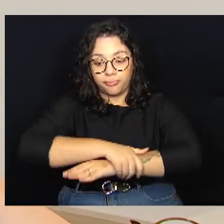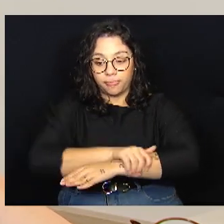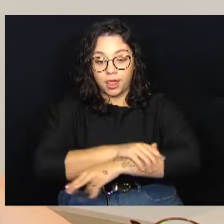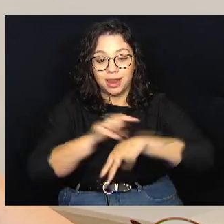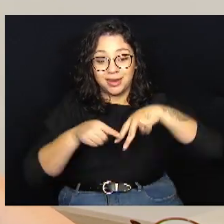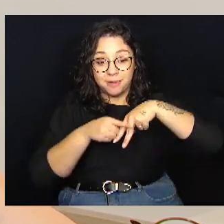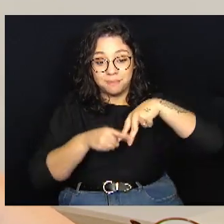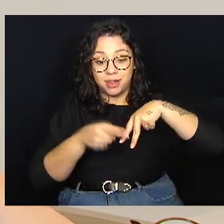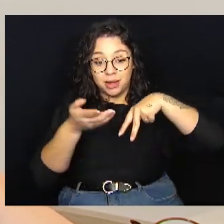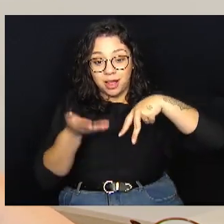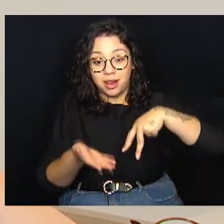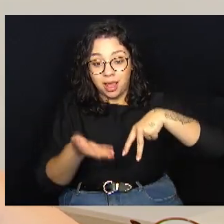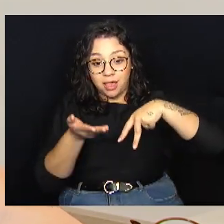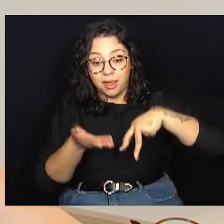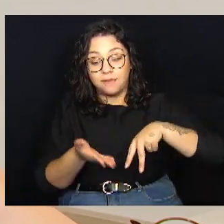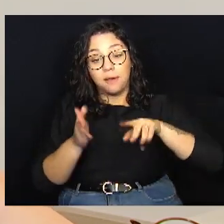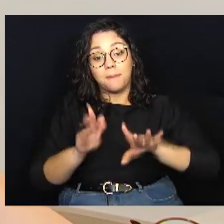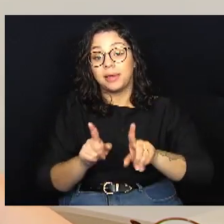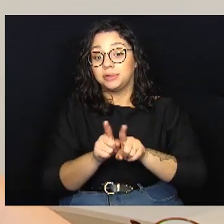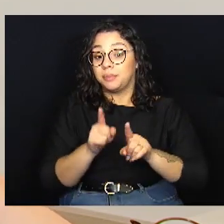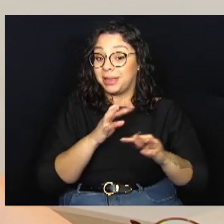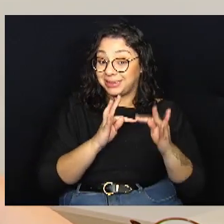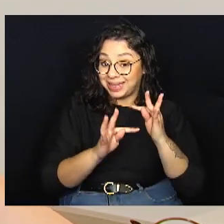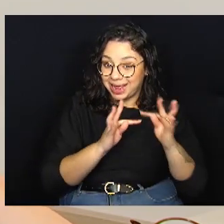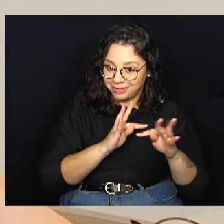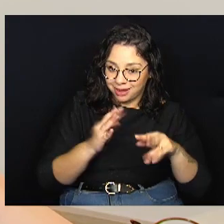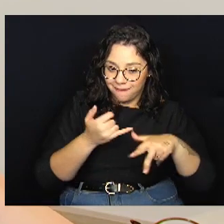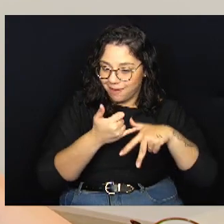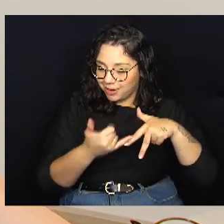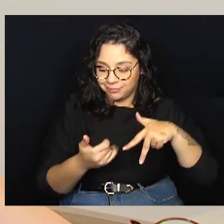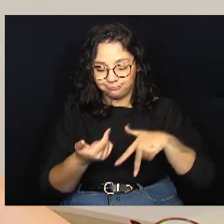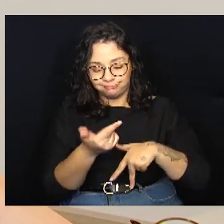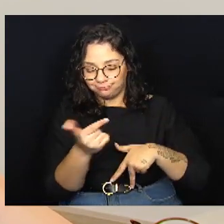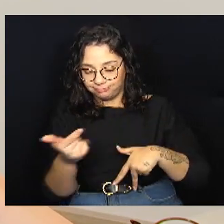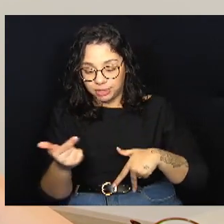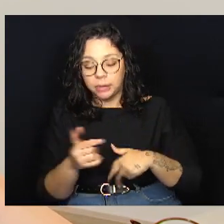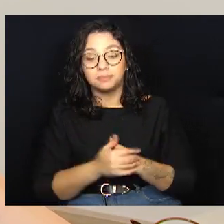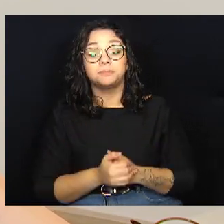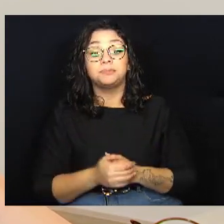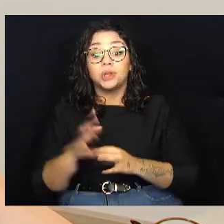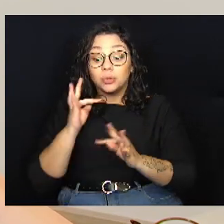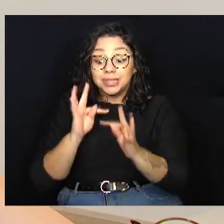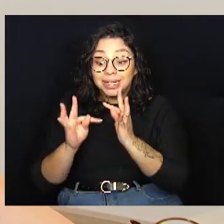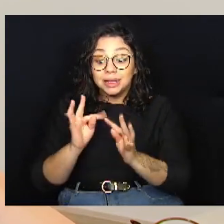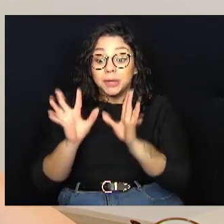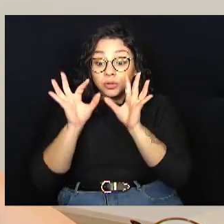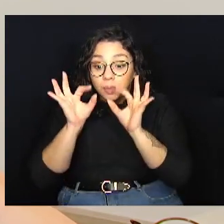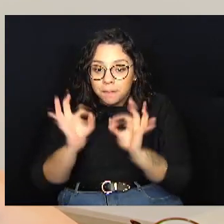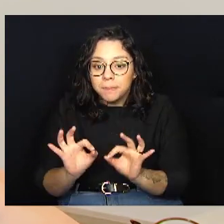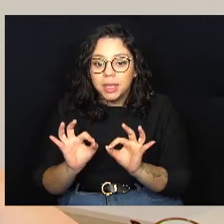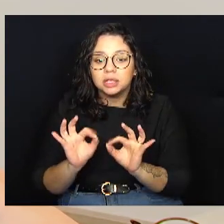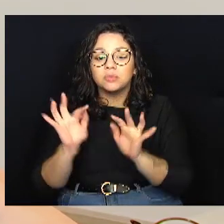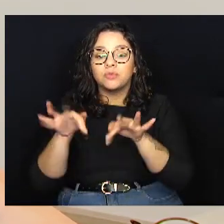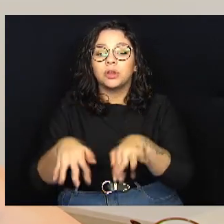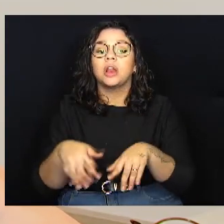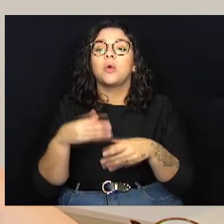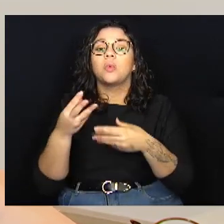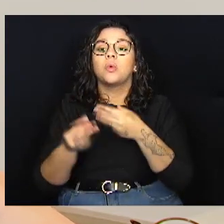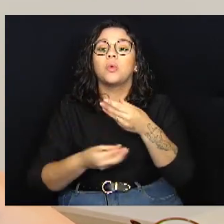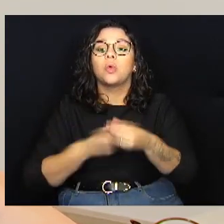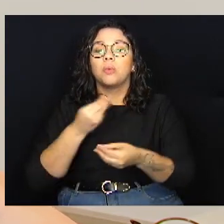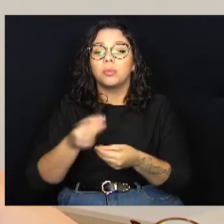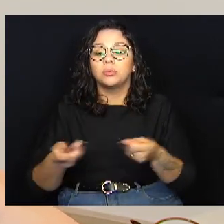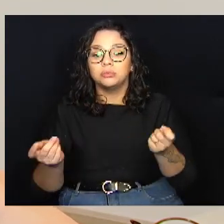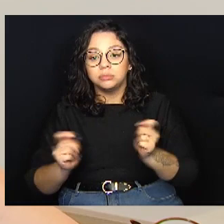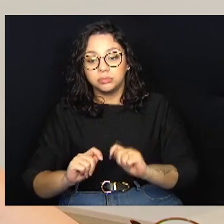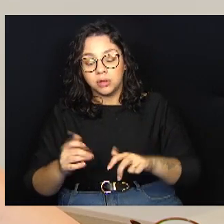de conforto, de perna mais leve, mas ele também não vai tratar a variz, né? E o tratamento mesmo